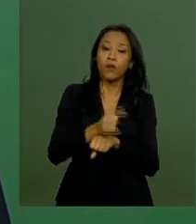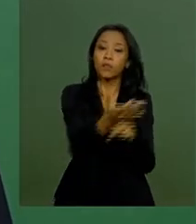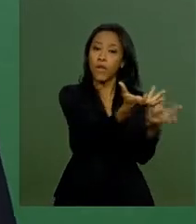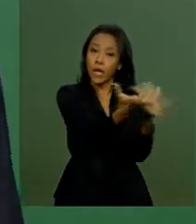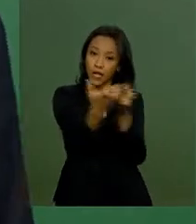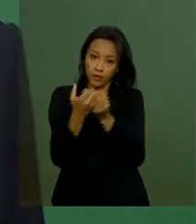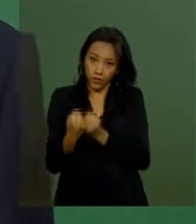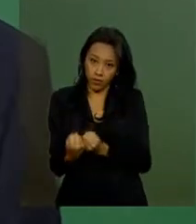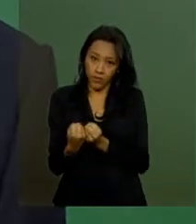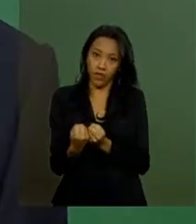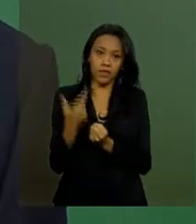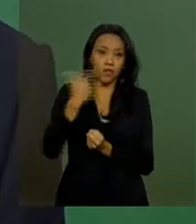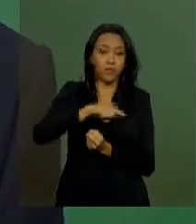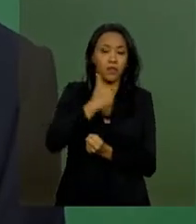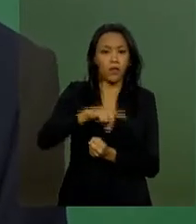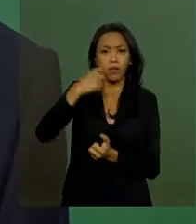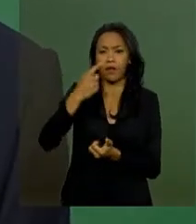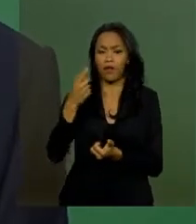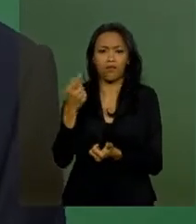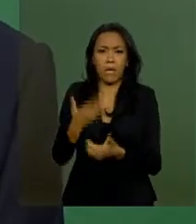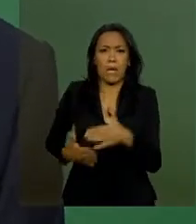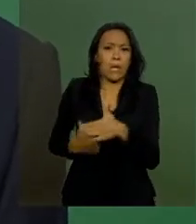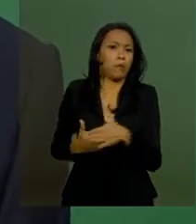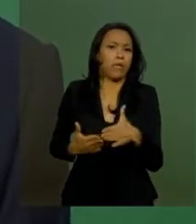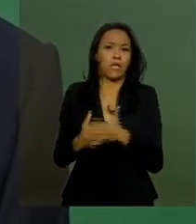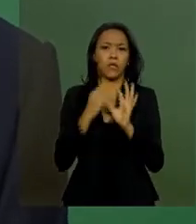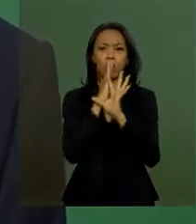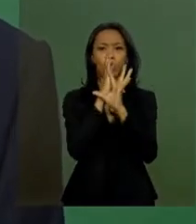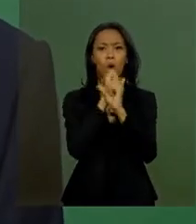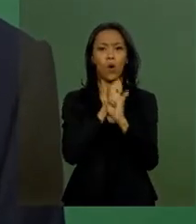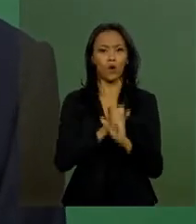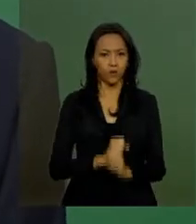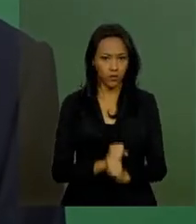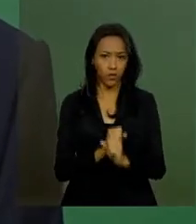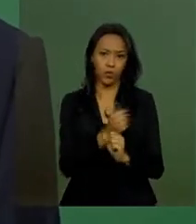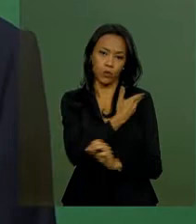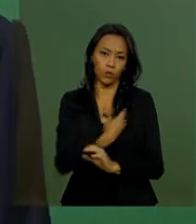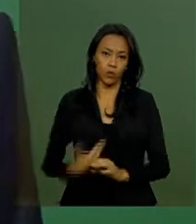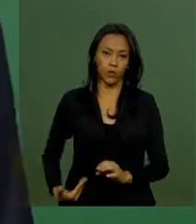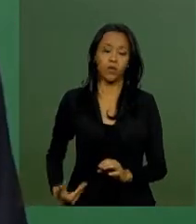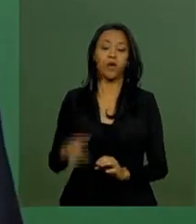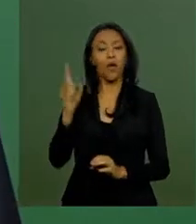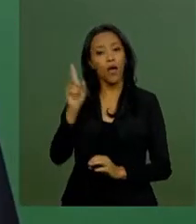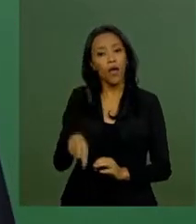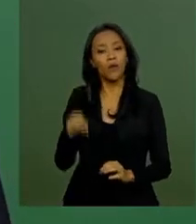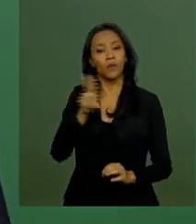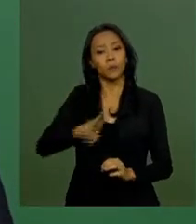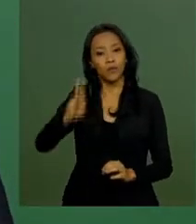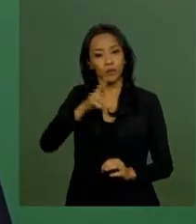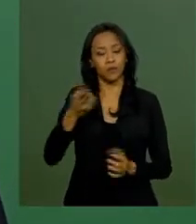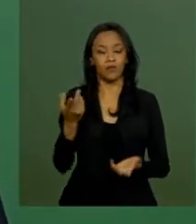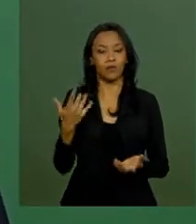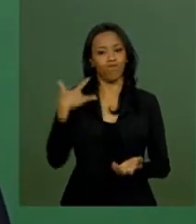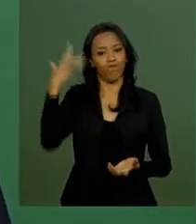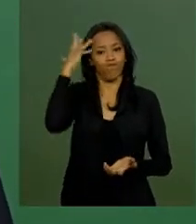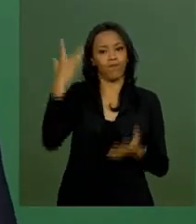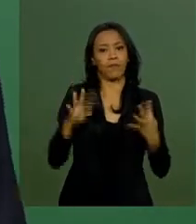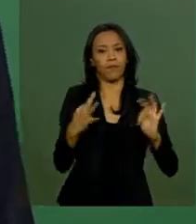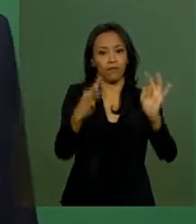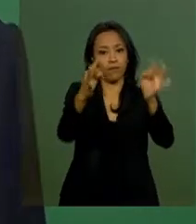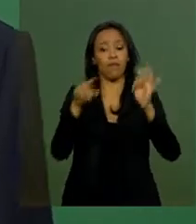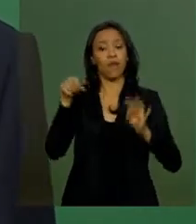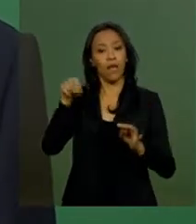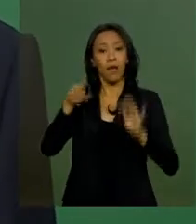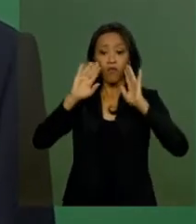sem qualquer limitação orçamentária ou seja com uma gestão muito mais moderna e focada naquilo pra que